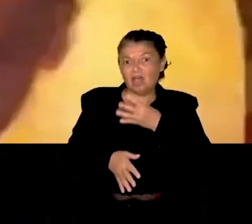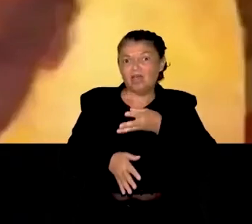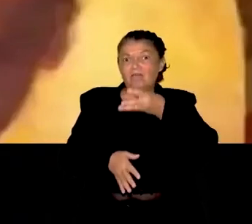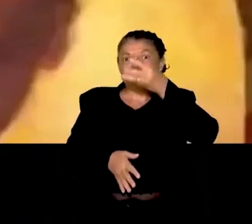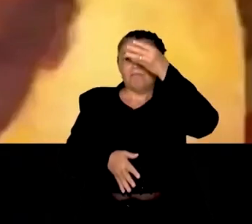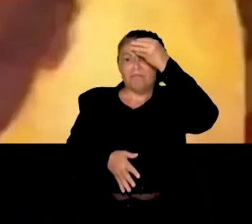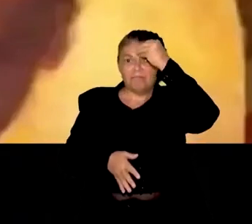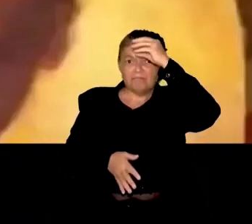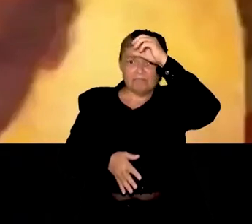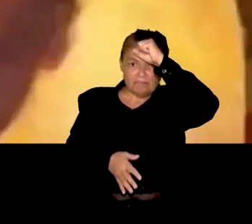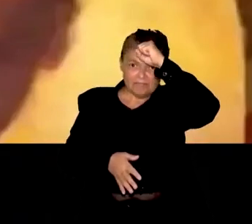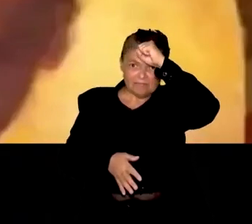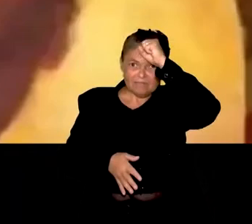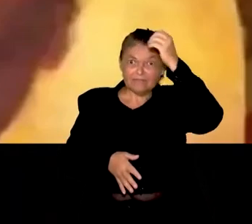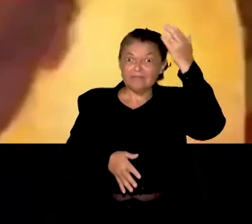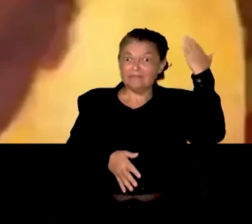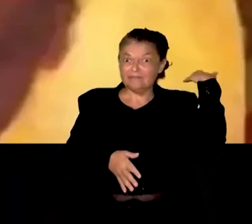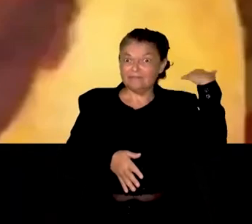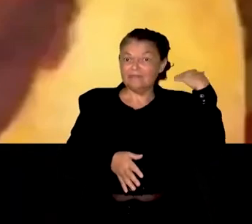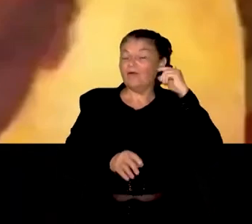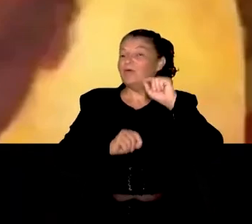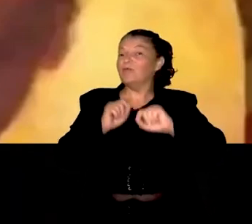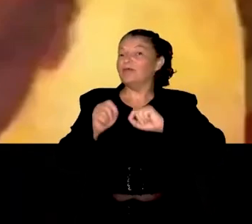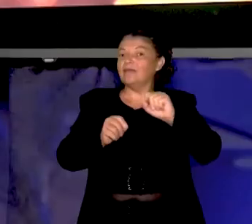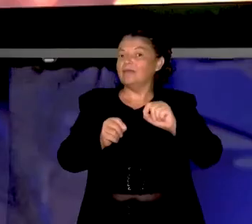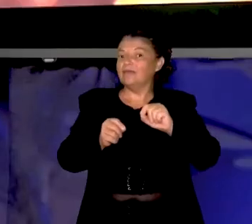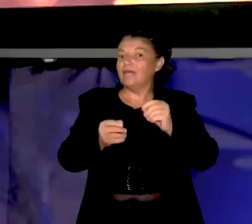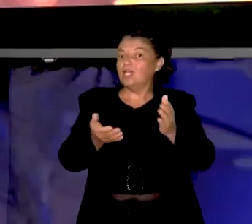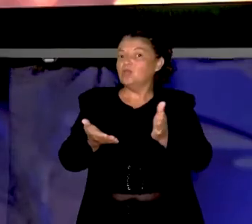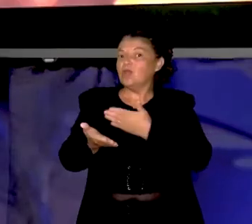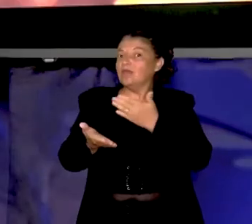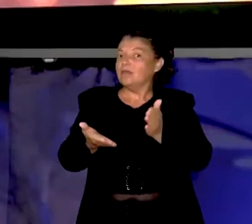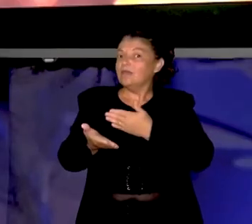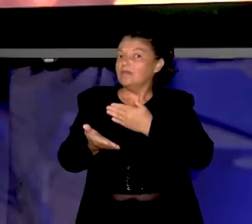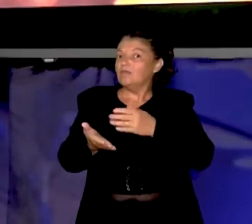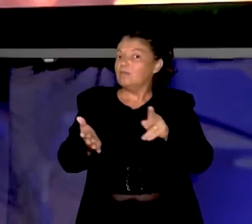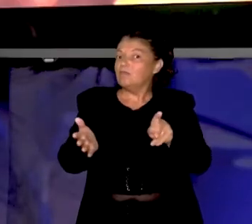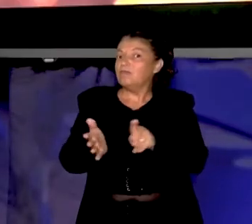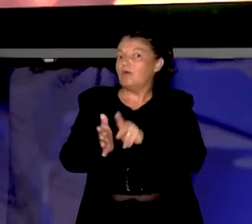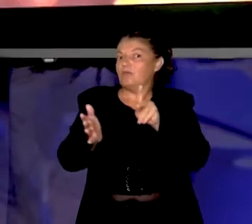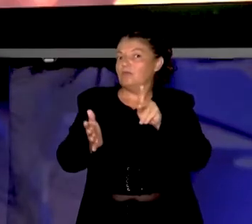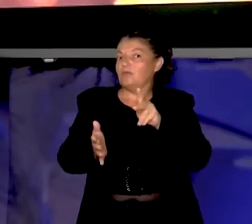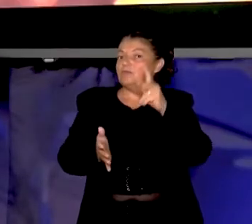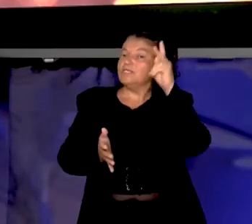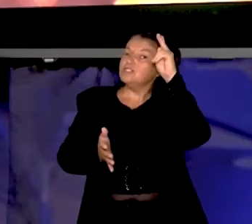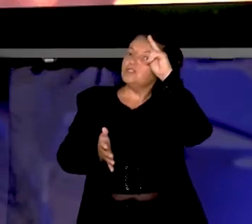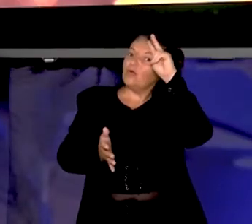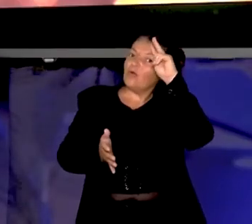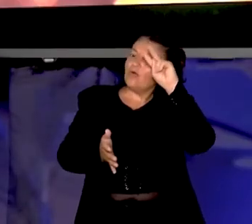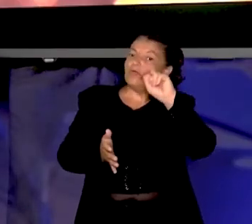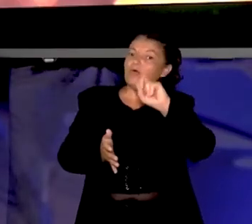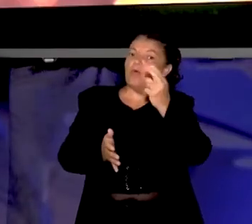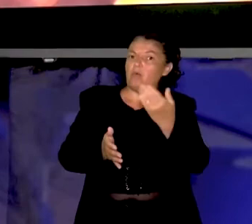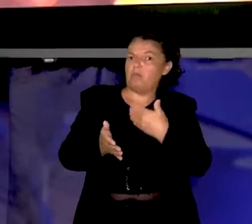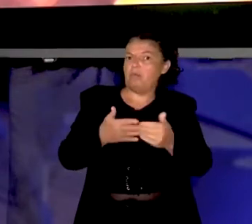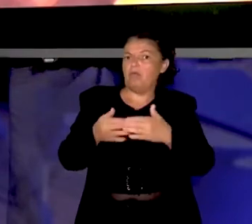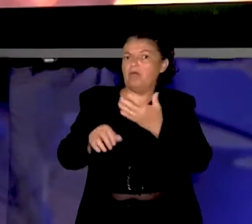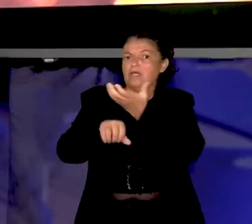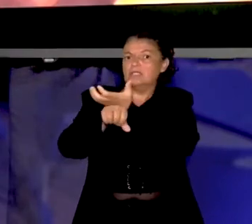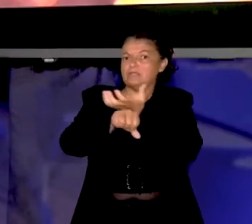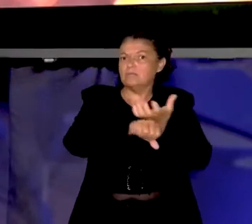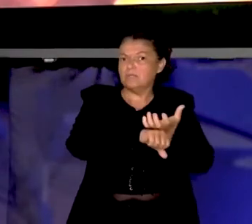no livro de História em uma das disciplinas. Pois bem, acompanha só. Nós estamos vendo